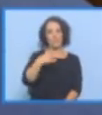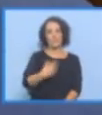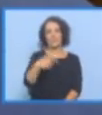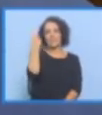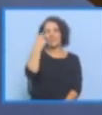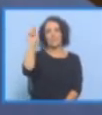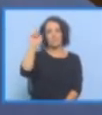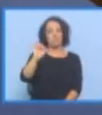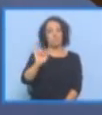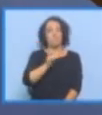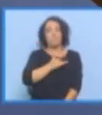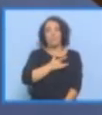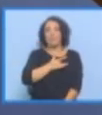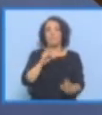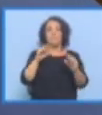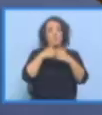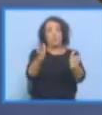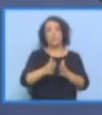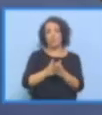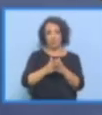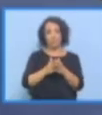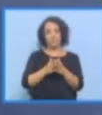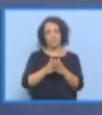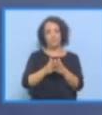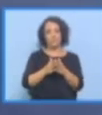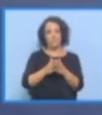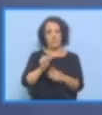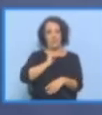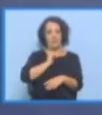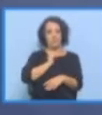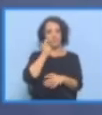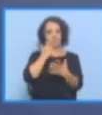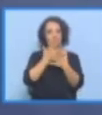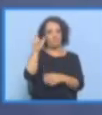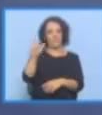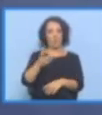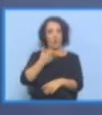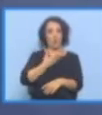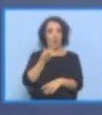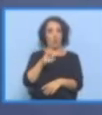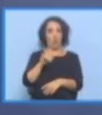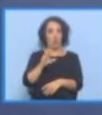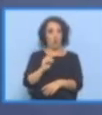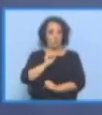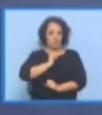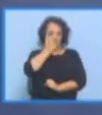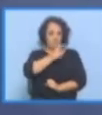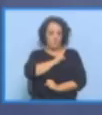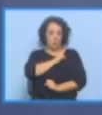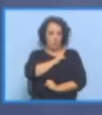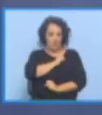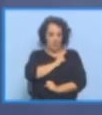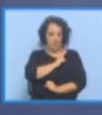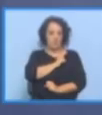grande amor por todos, porque eu acho que a coisa que mais marcou no Dom António, a mim pessoalmente, para além